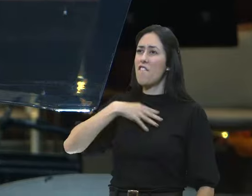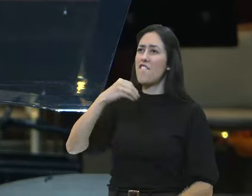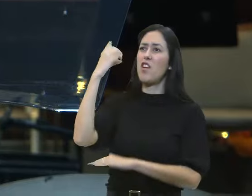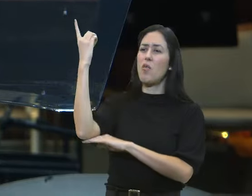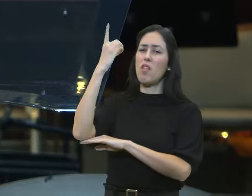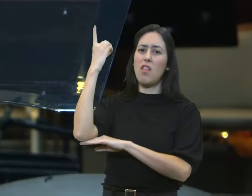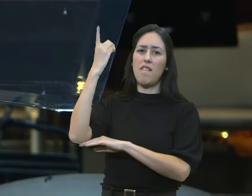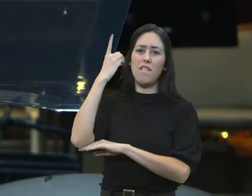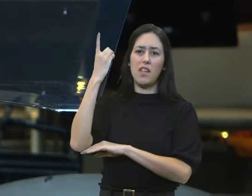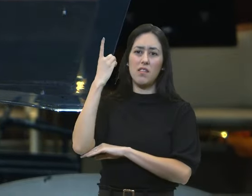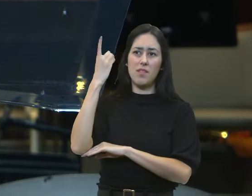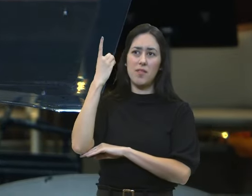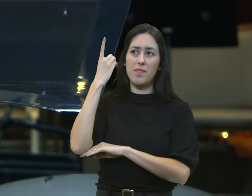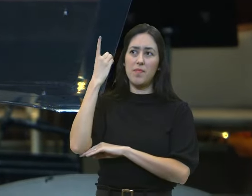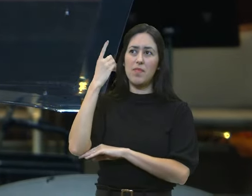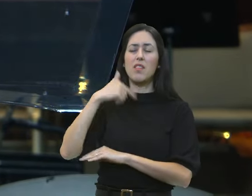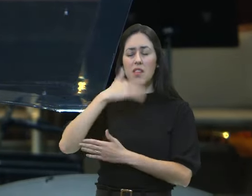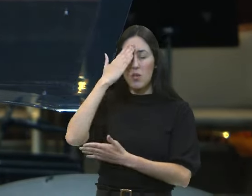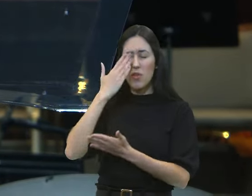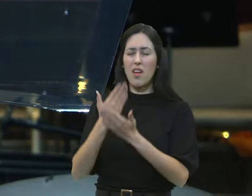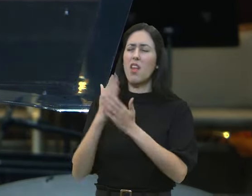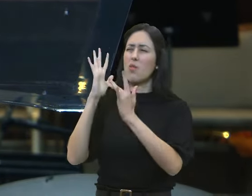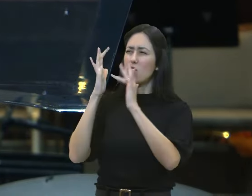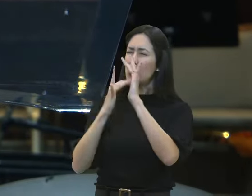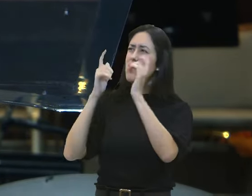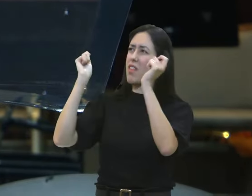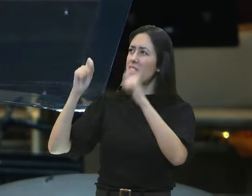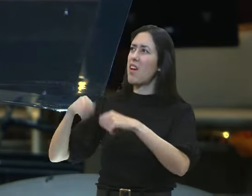tem salvação, que Ele tem poder, que Ele